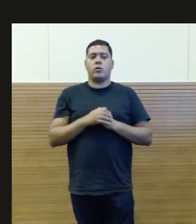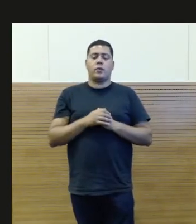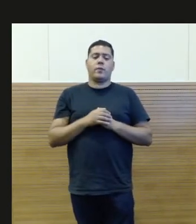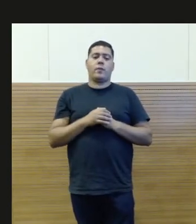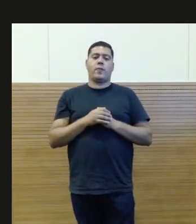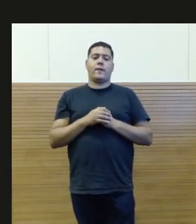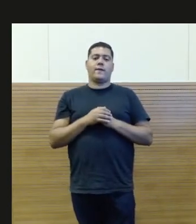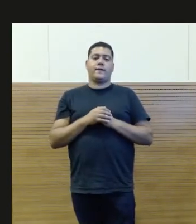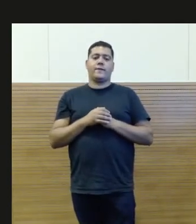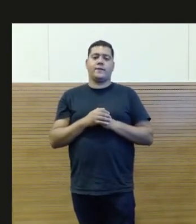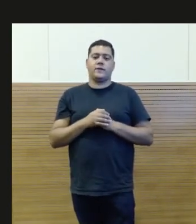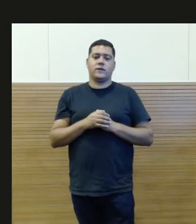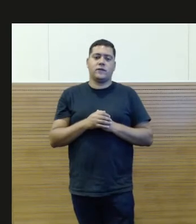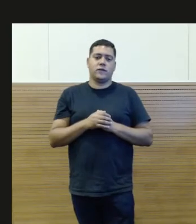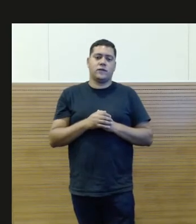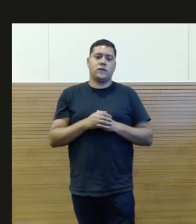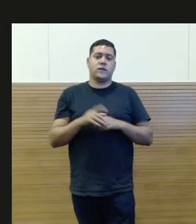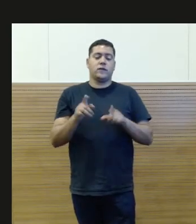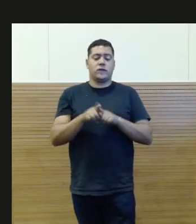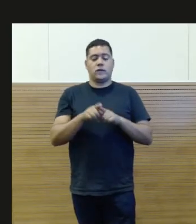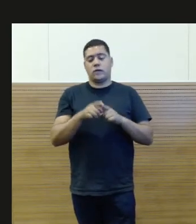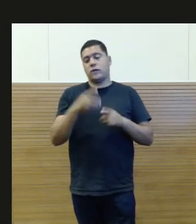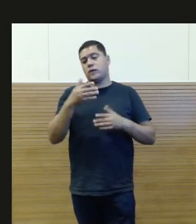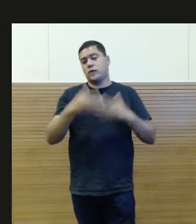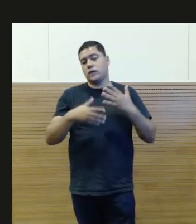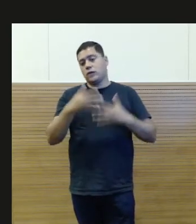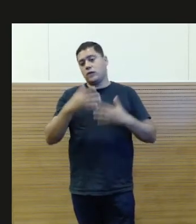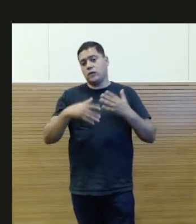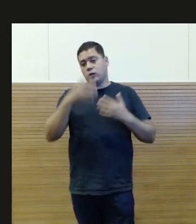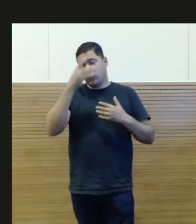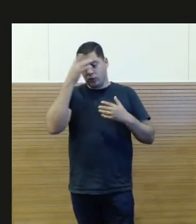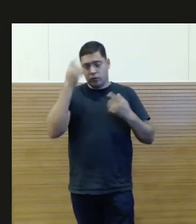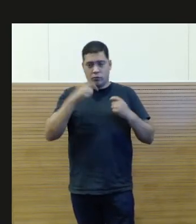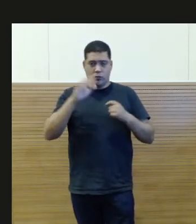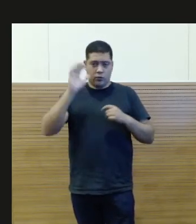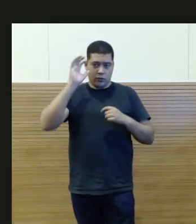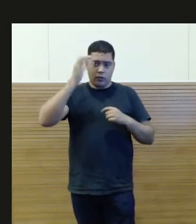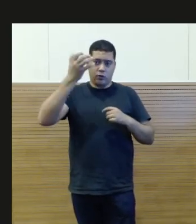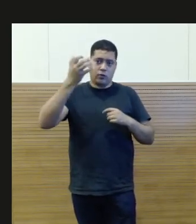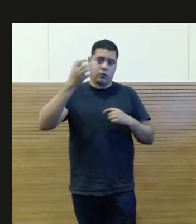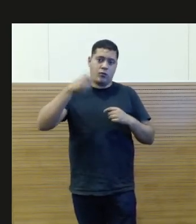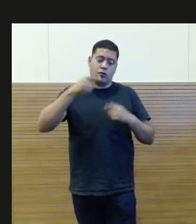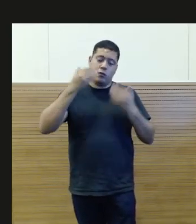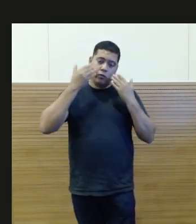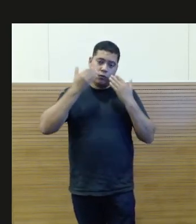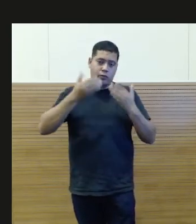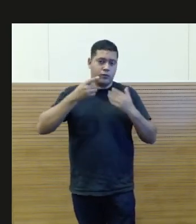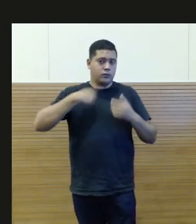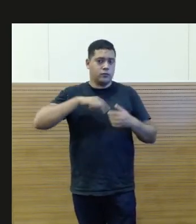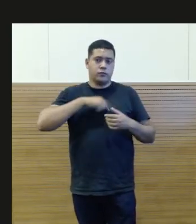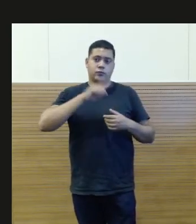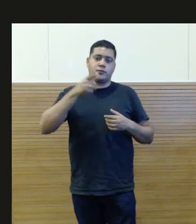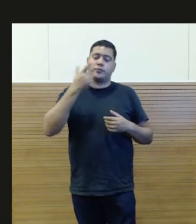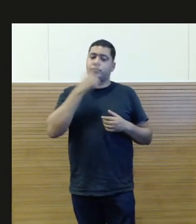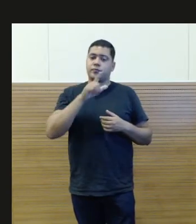produtos ultraprocessados, e impediam que as pessoas pudessem tomar a decisão, e os dados foram mostrando isso. A gente não